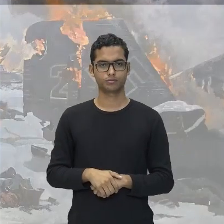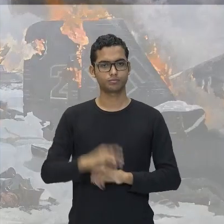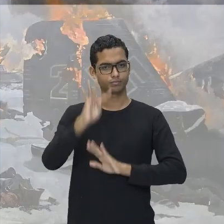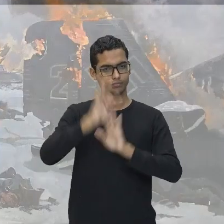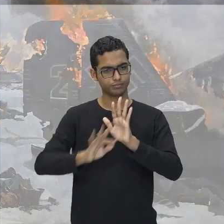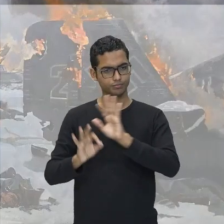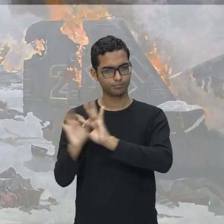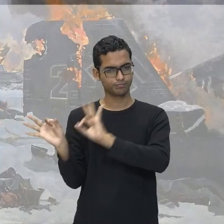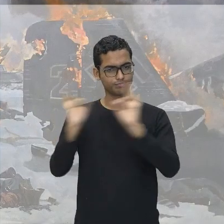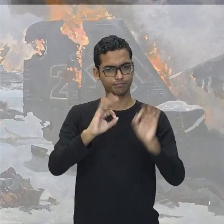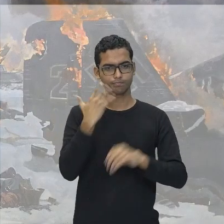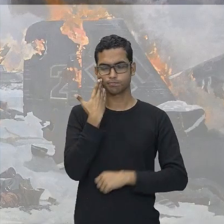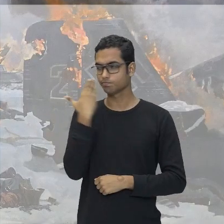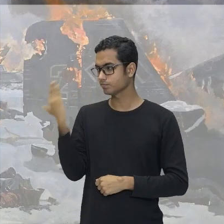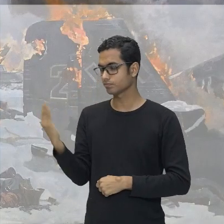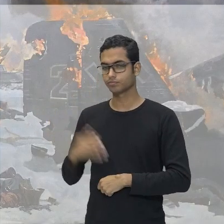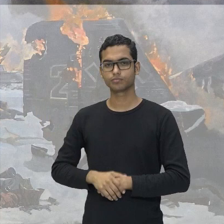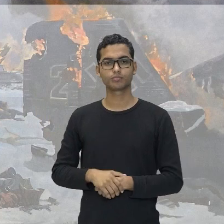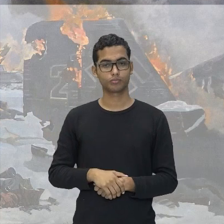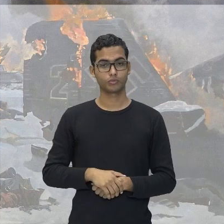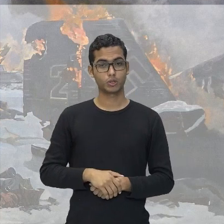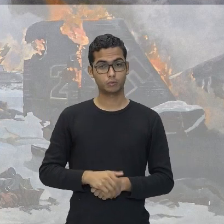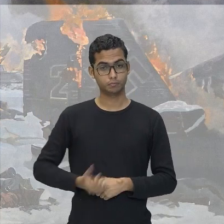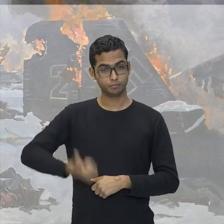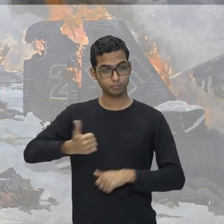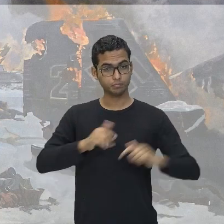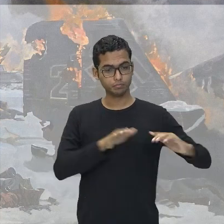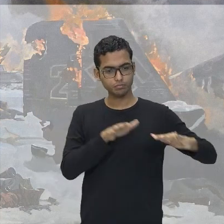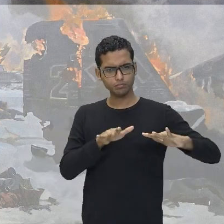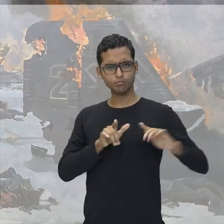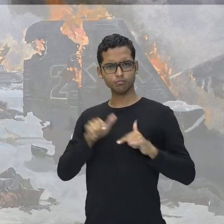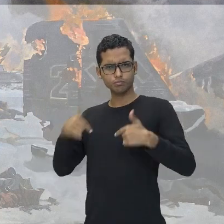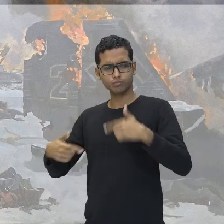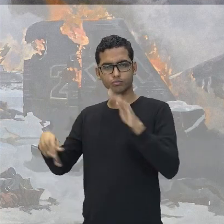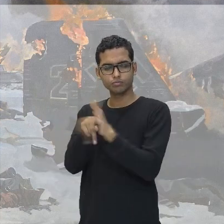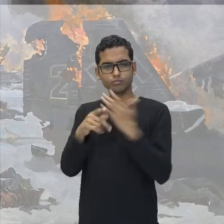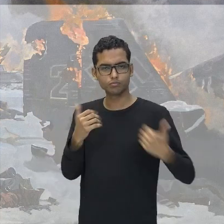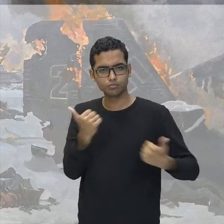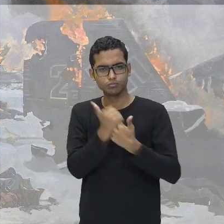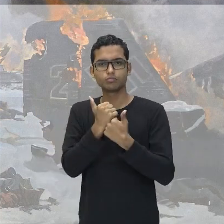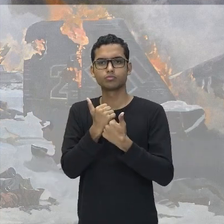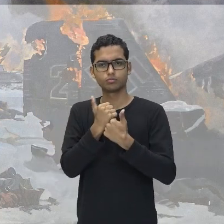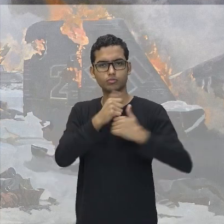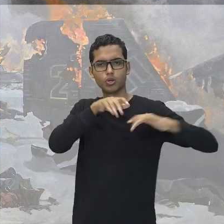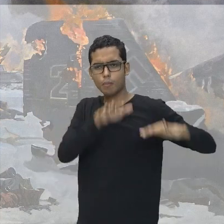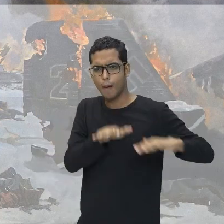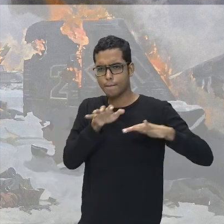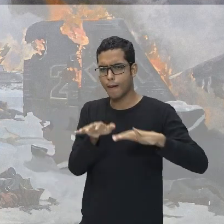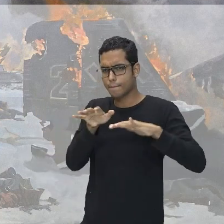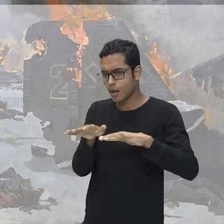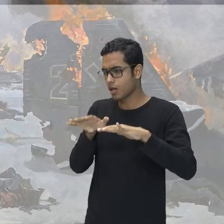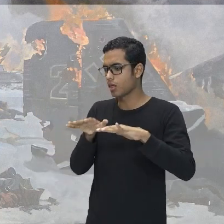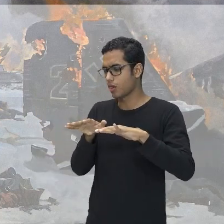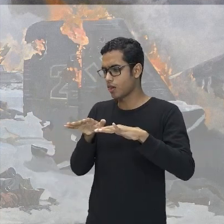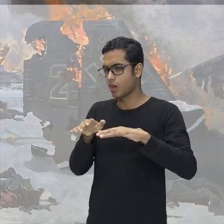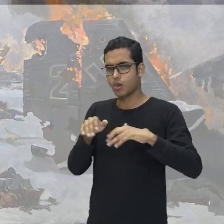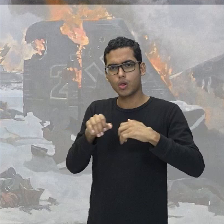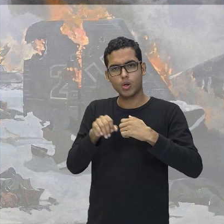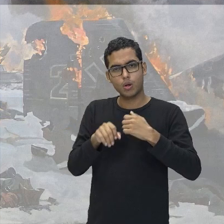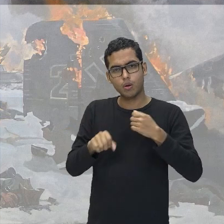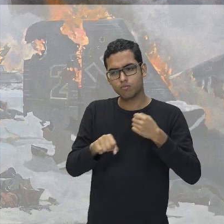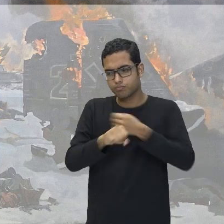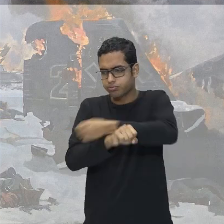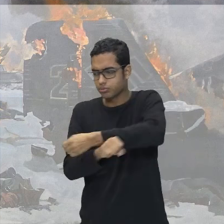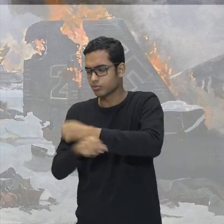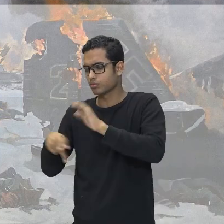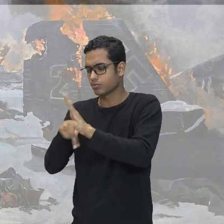lá. Formava-se a primeira frente de luta dos aliados que marcharam pouco a pouco em direção a